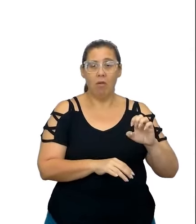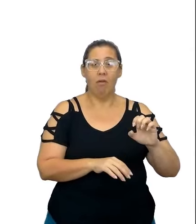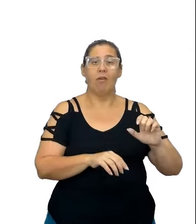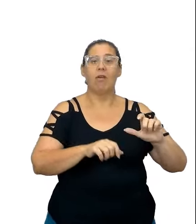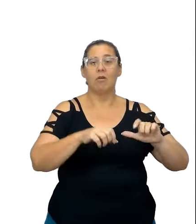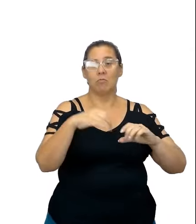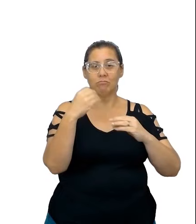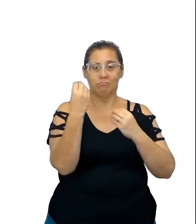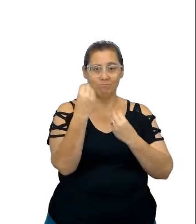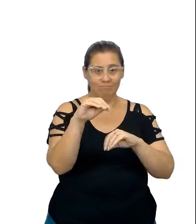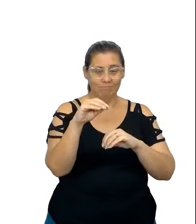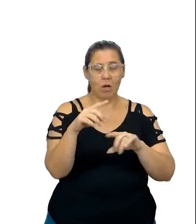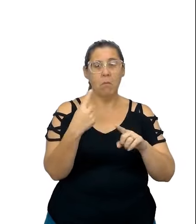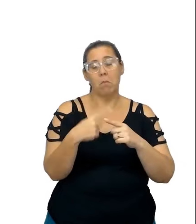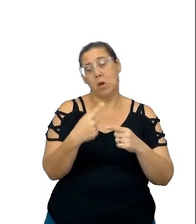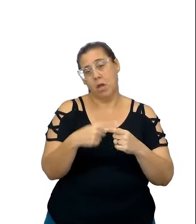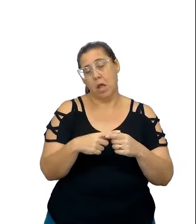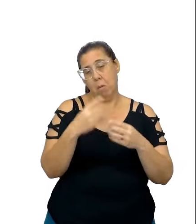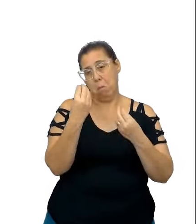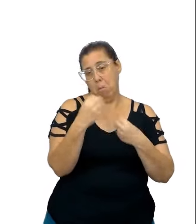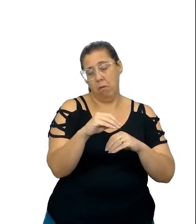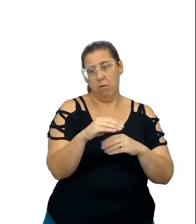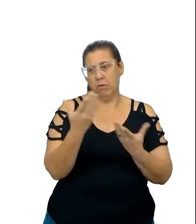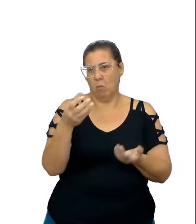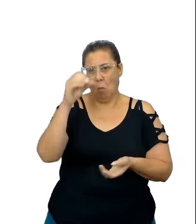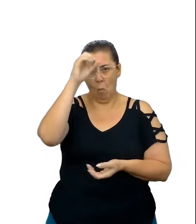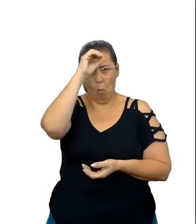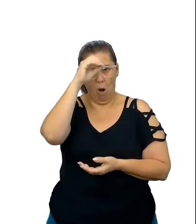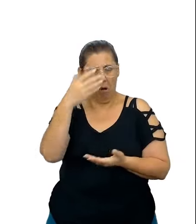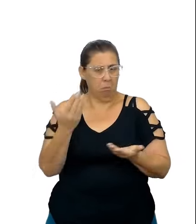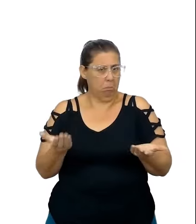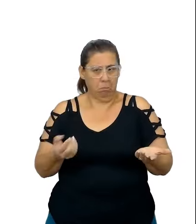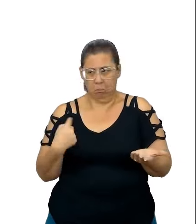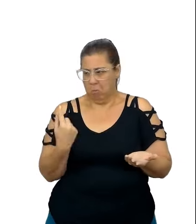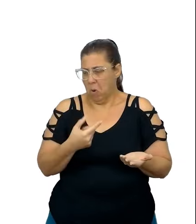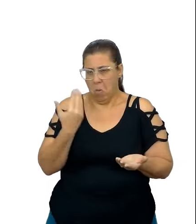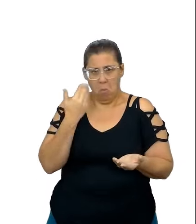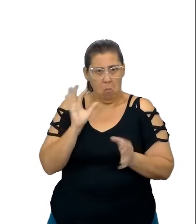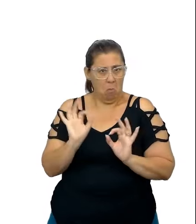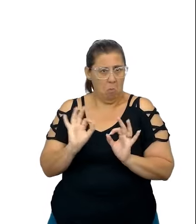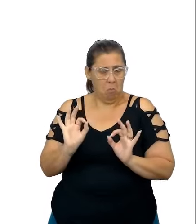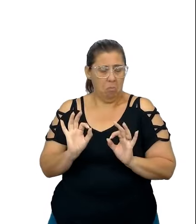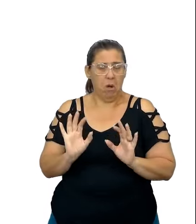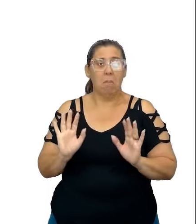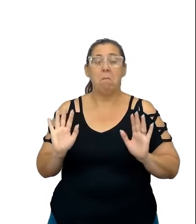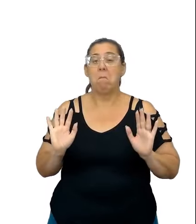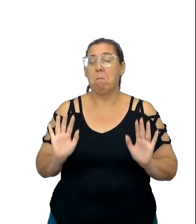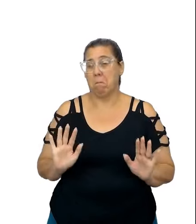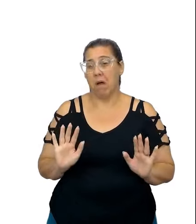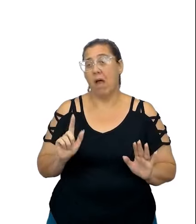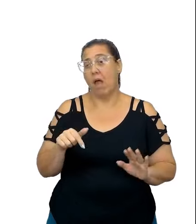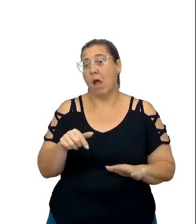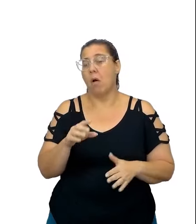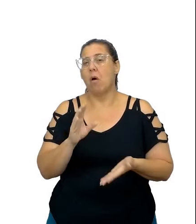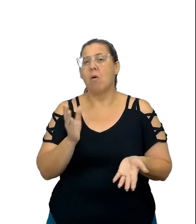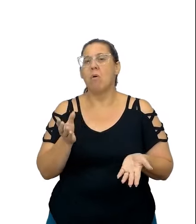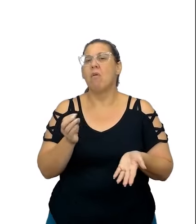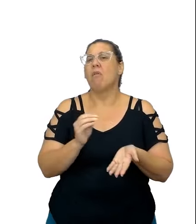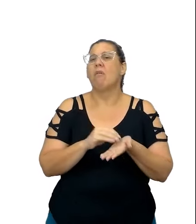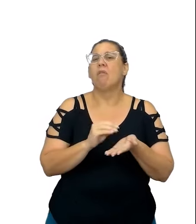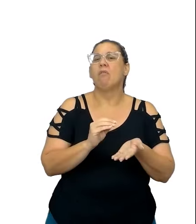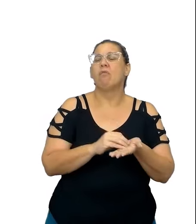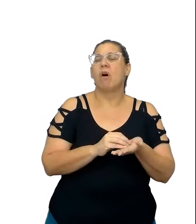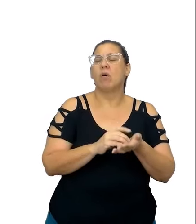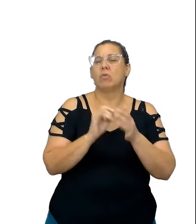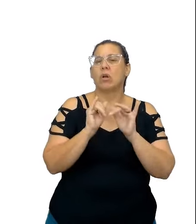Existem memes que não têm sentido para nós. Mas isso é por falta de repertório